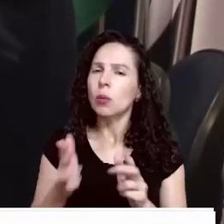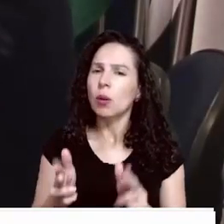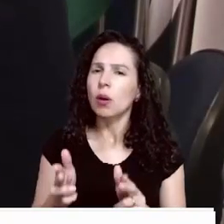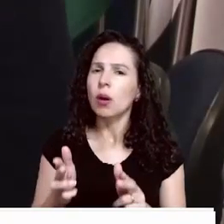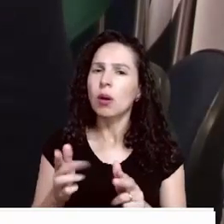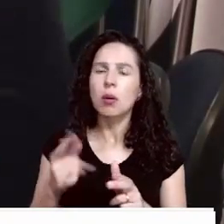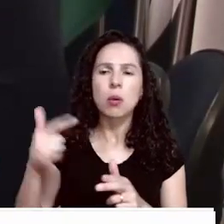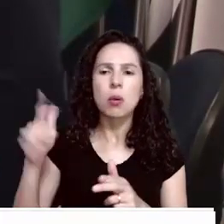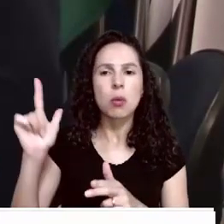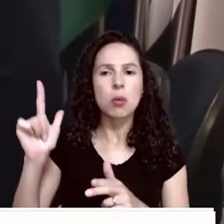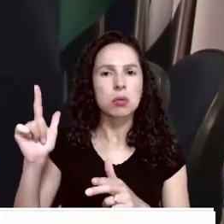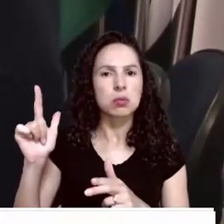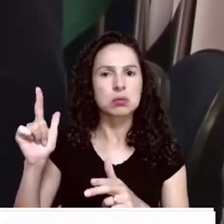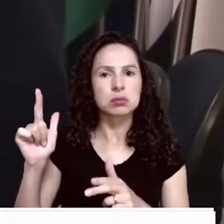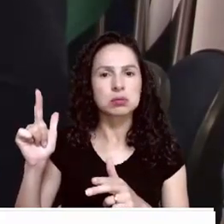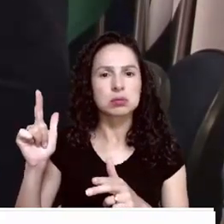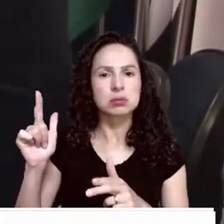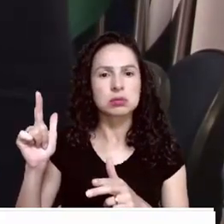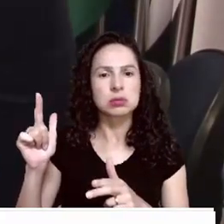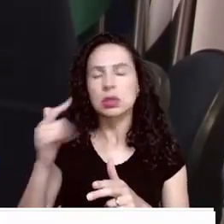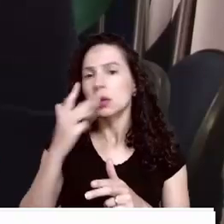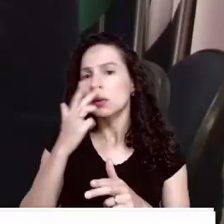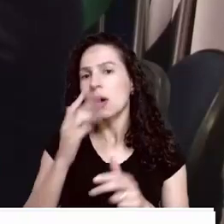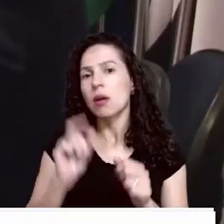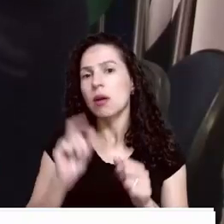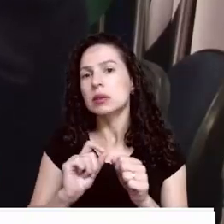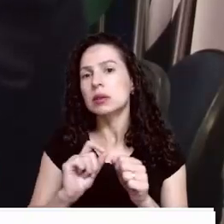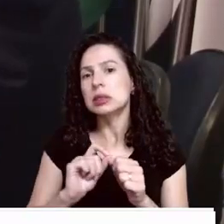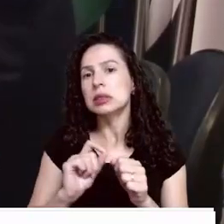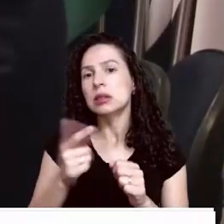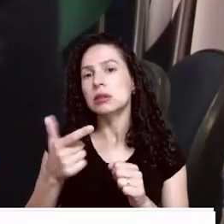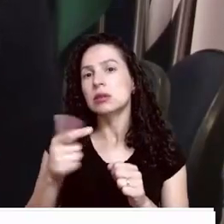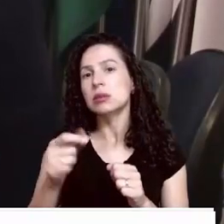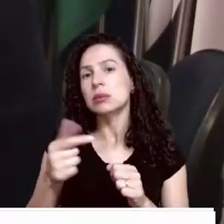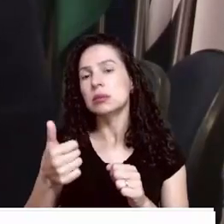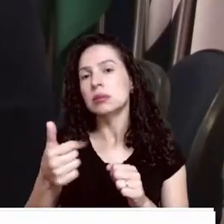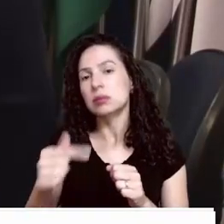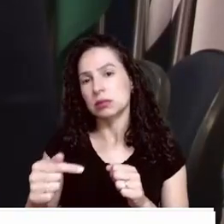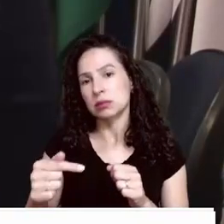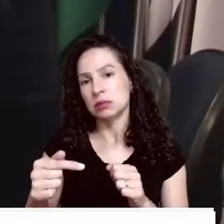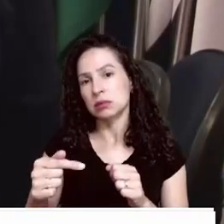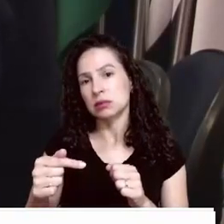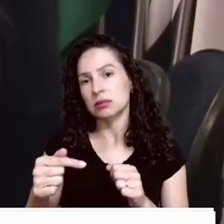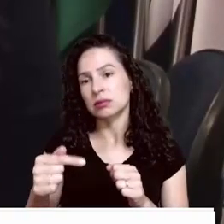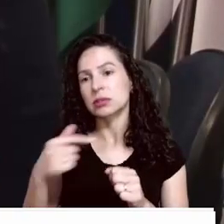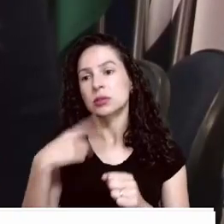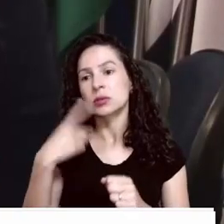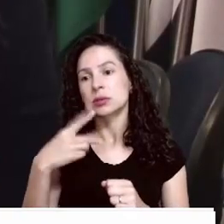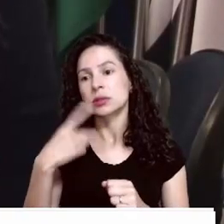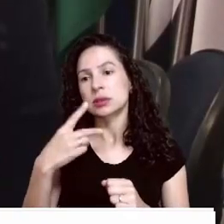vezes. Como foi feito em 2017 pelo vereador Marco Garcia,